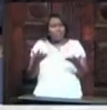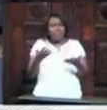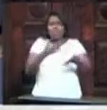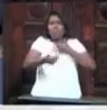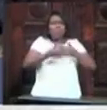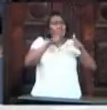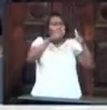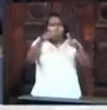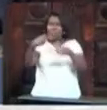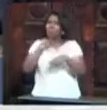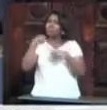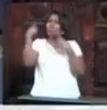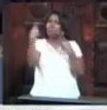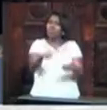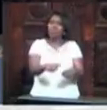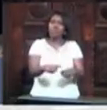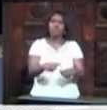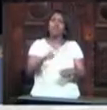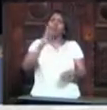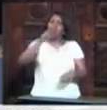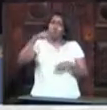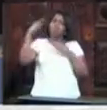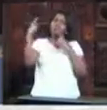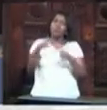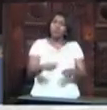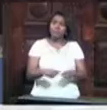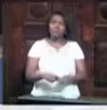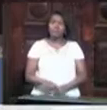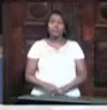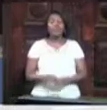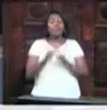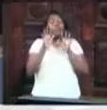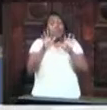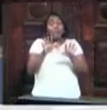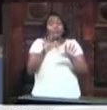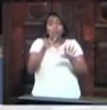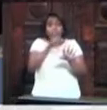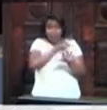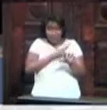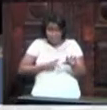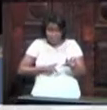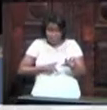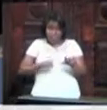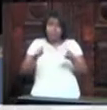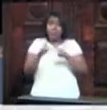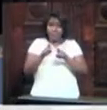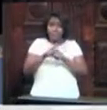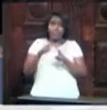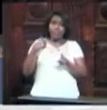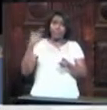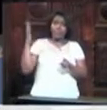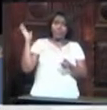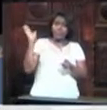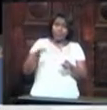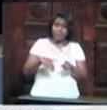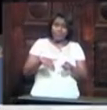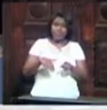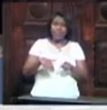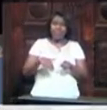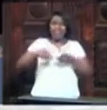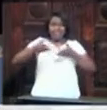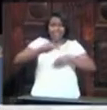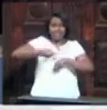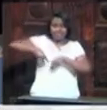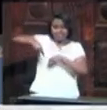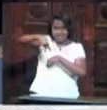do estado. É uma agressão. Mas, senhor presidente, também venho a esta